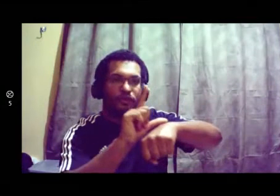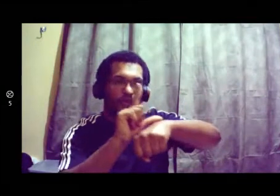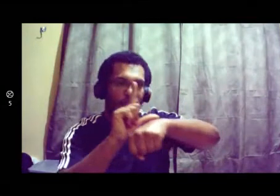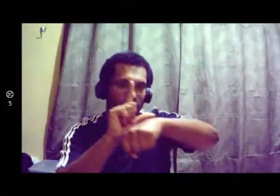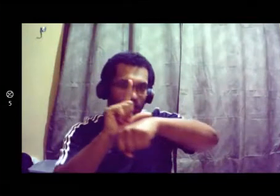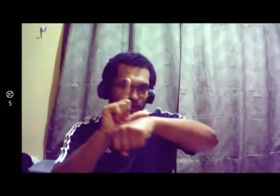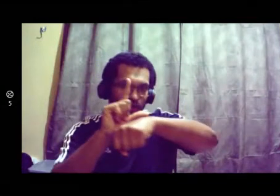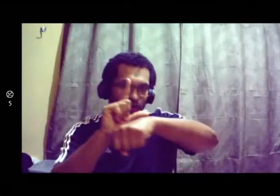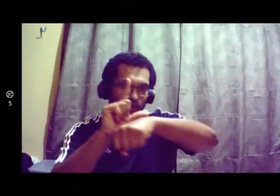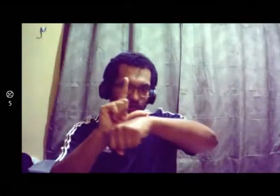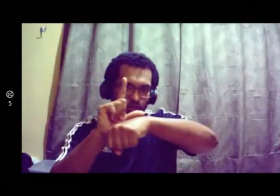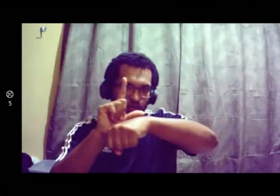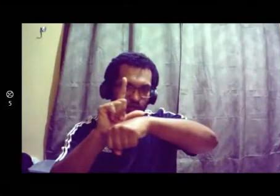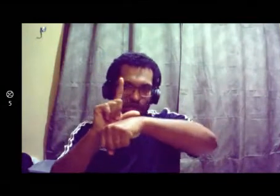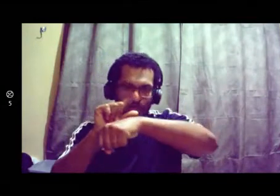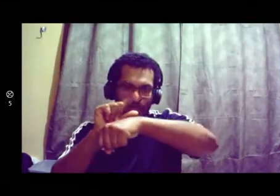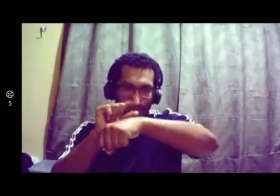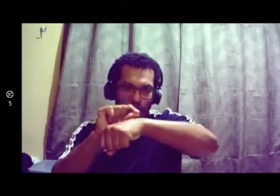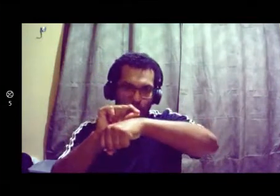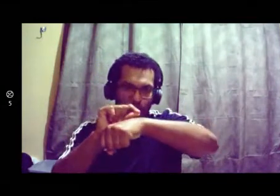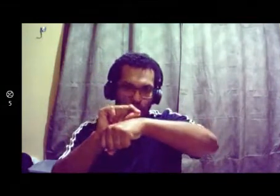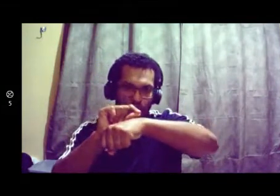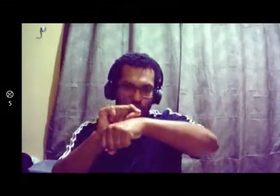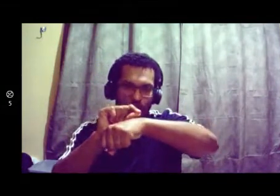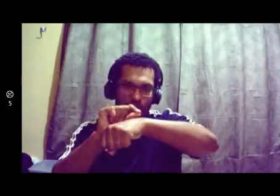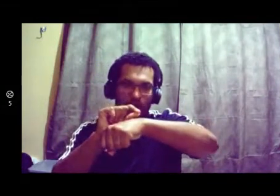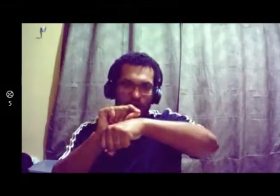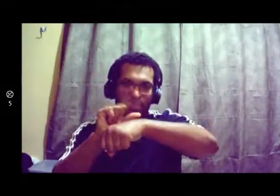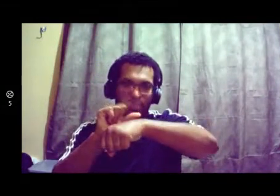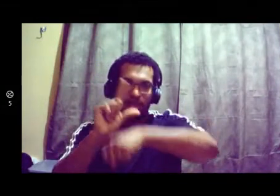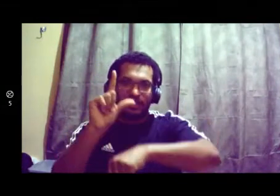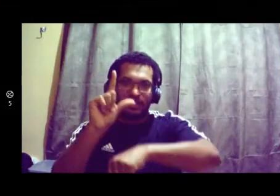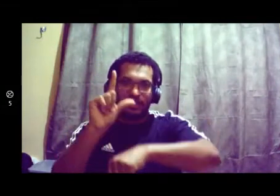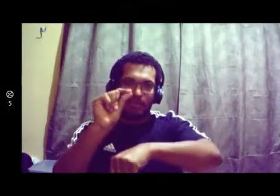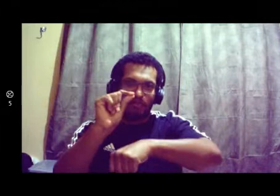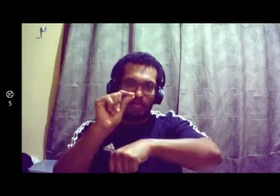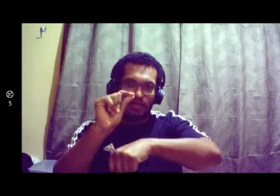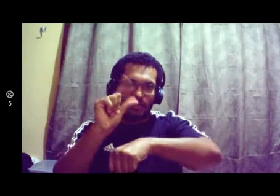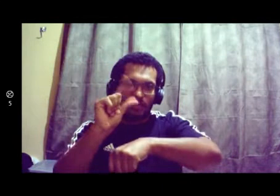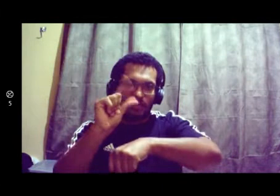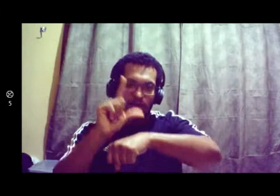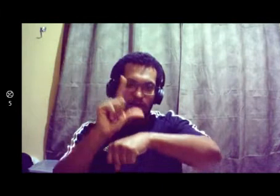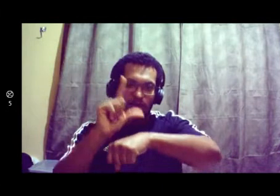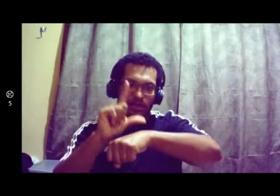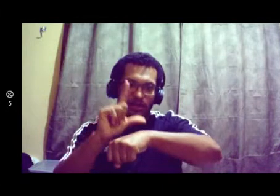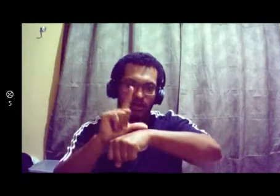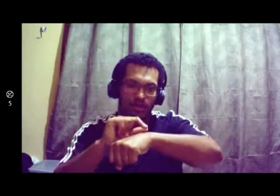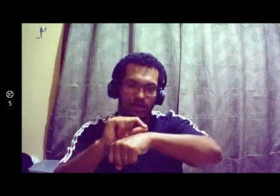punho e o indicador faz assim, ó, e junta com o polegar, faz aquele movimento de pinça.